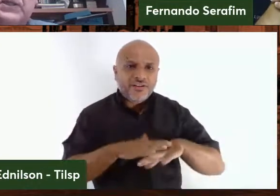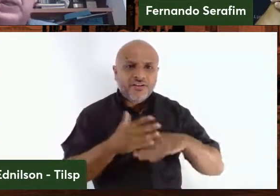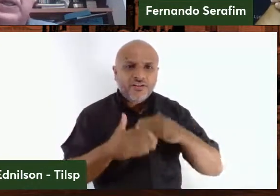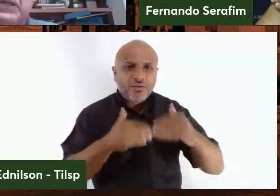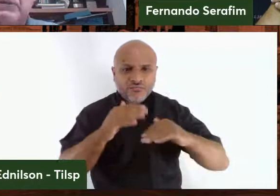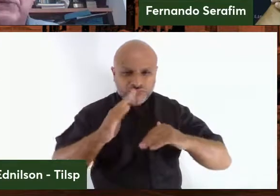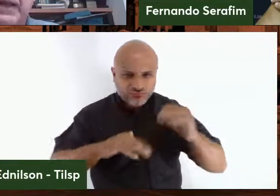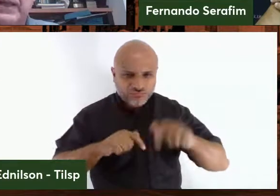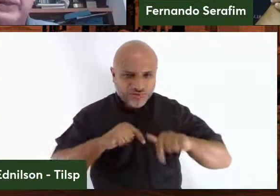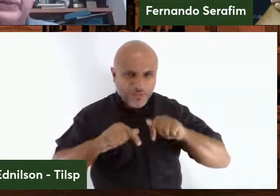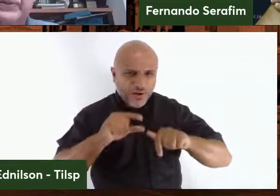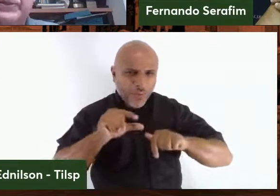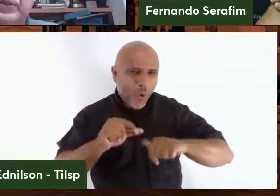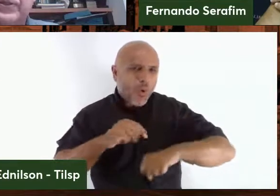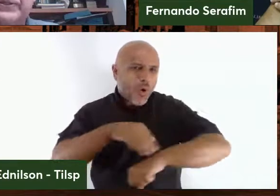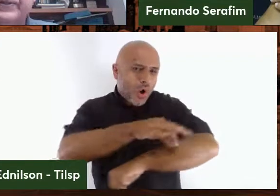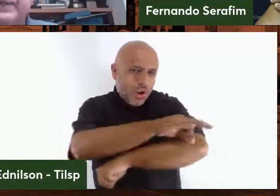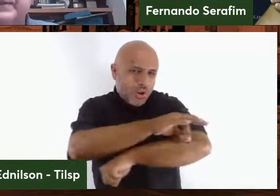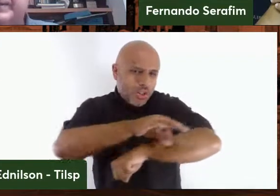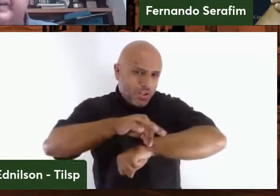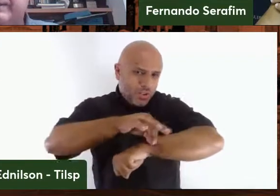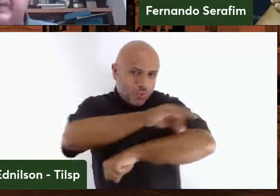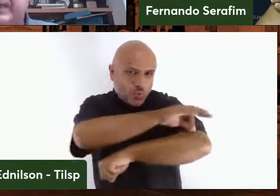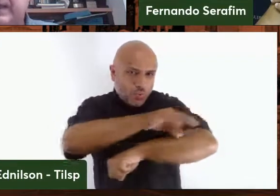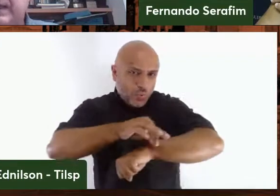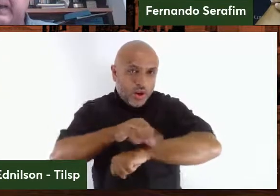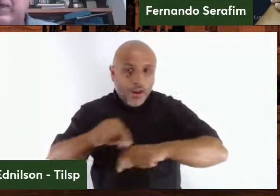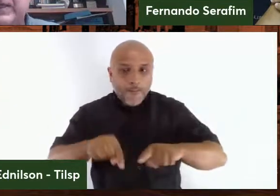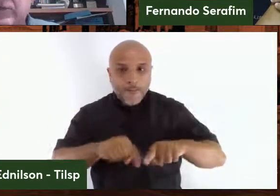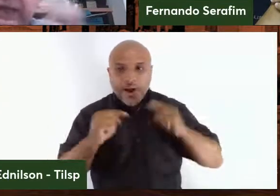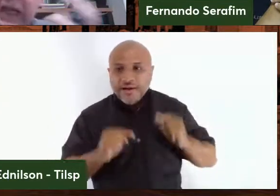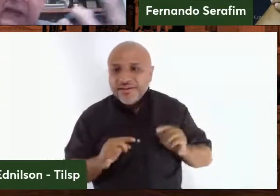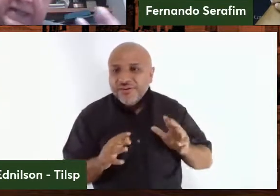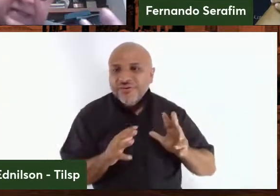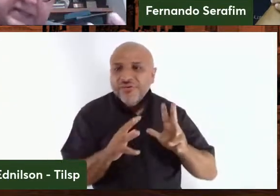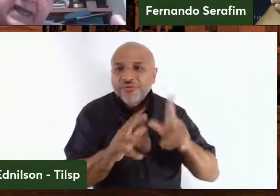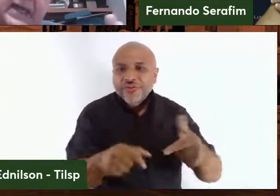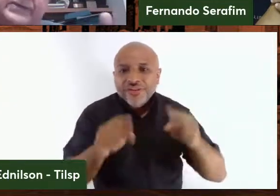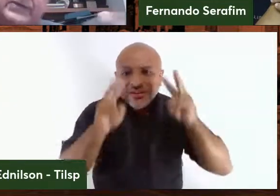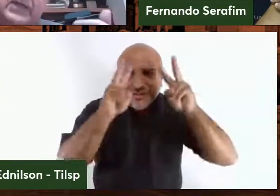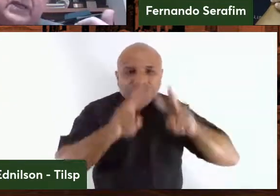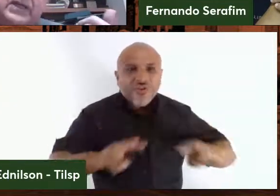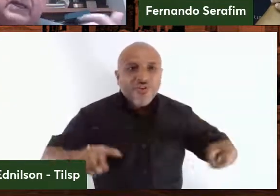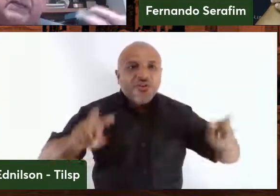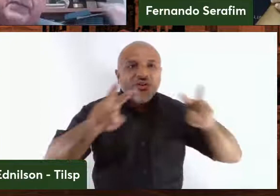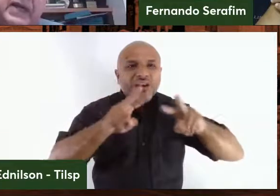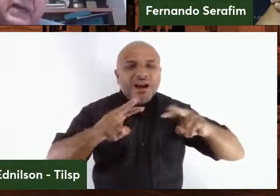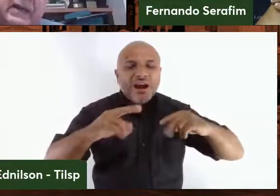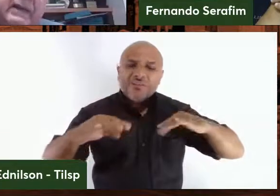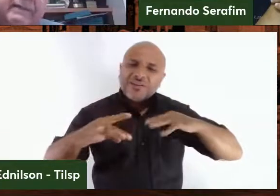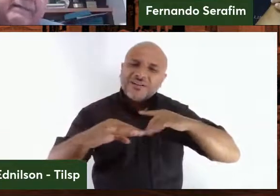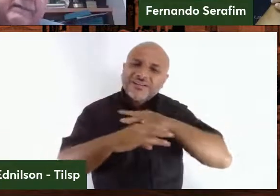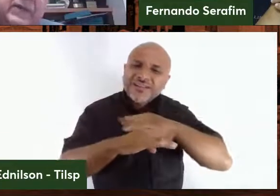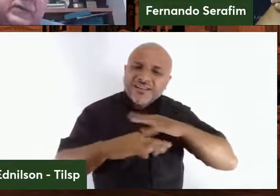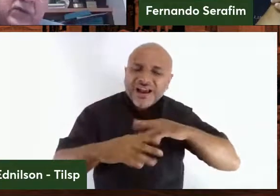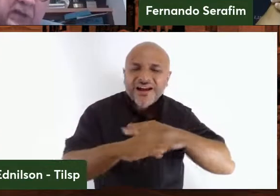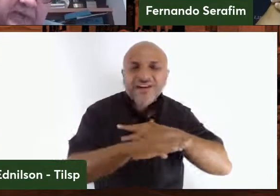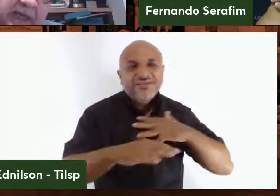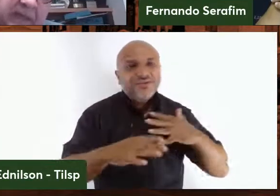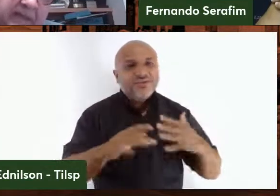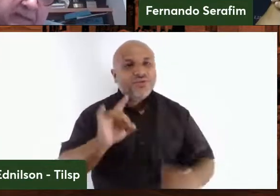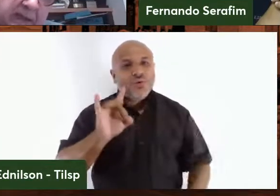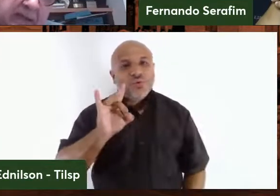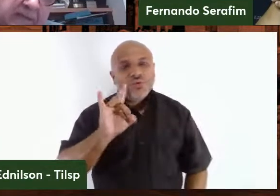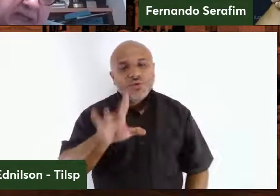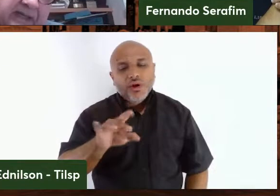arquitetura, mas todas as, vamos dizer, esse olhar para a cidade, para não só